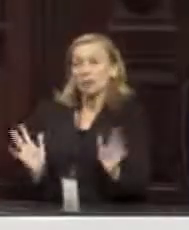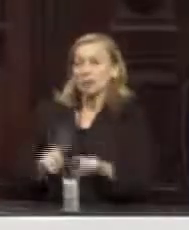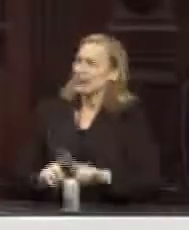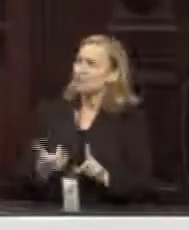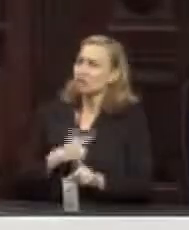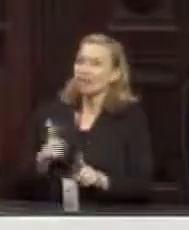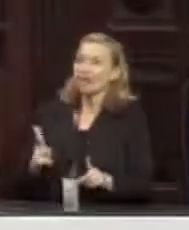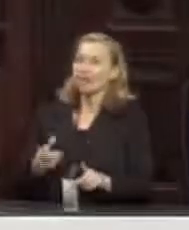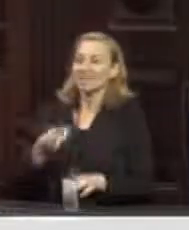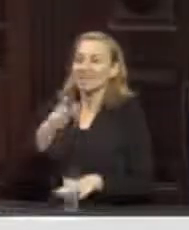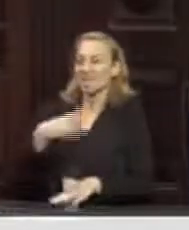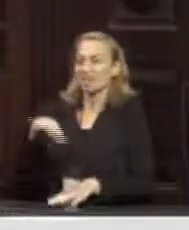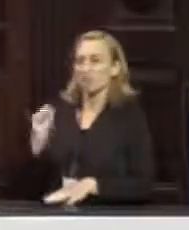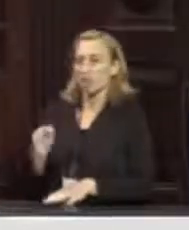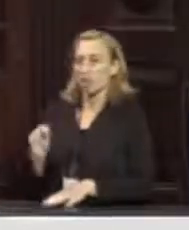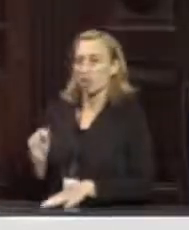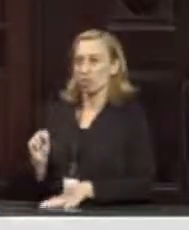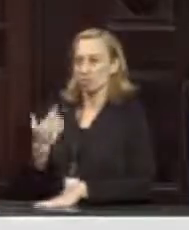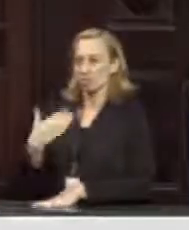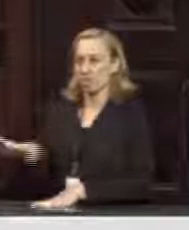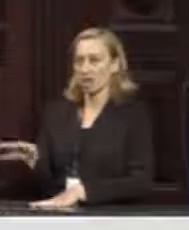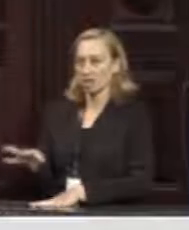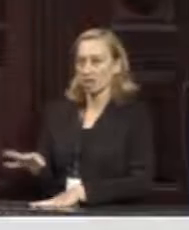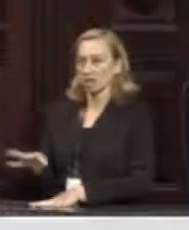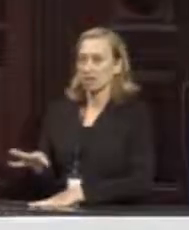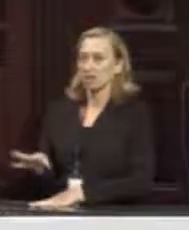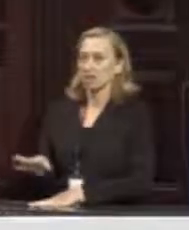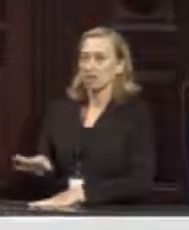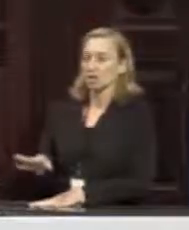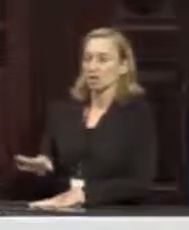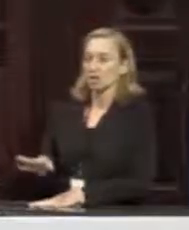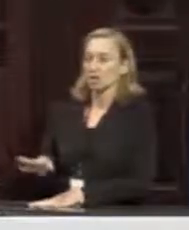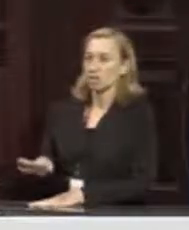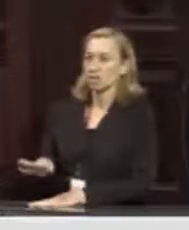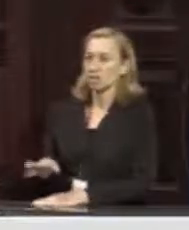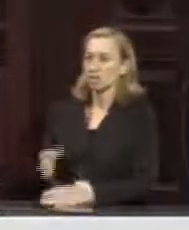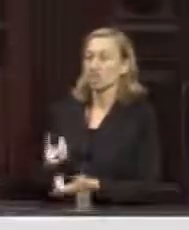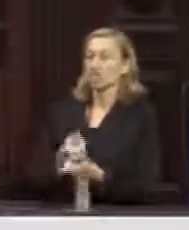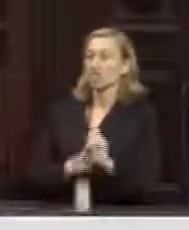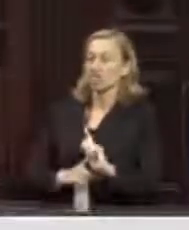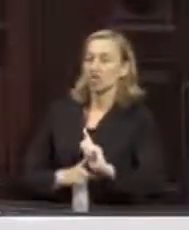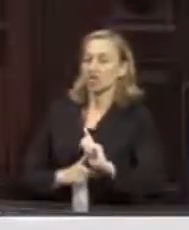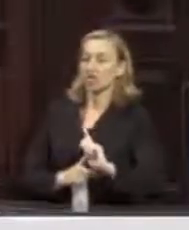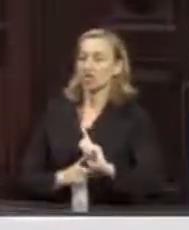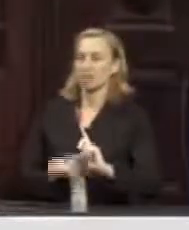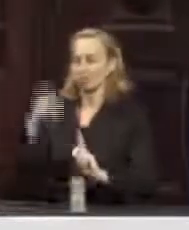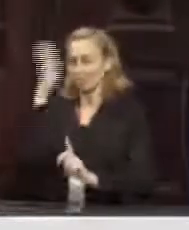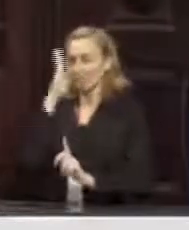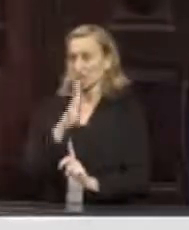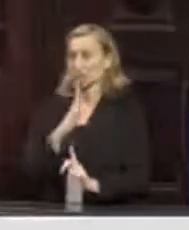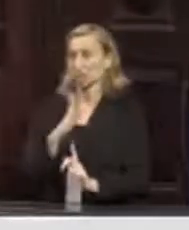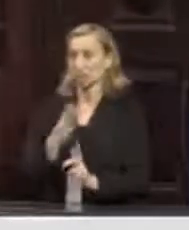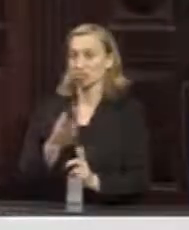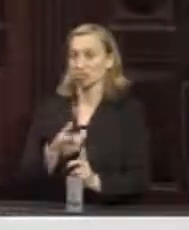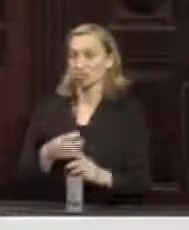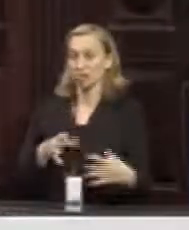3 bilhões dos 3,5 é comprometido única e exclusivamente com pagamento